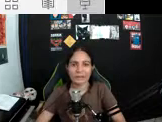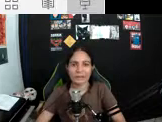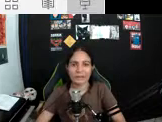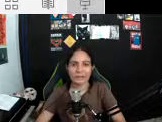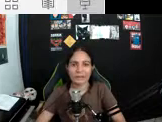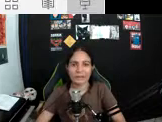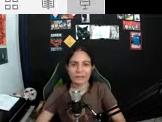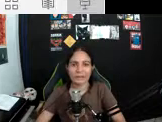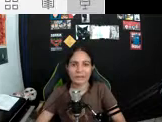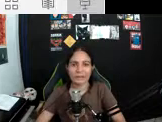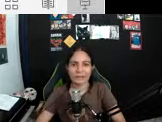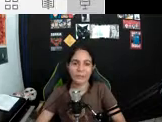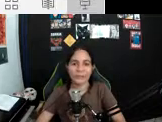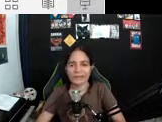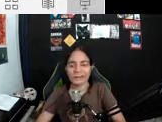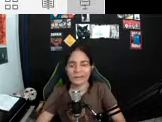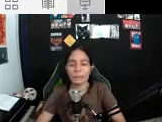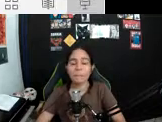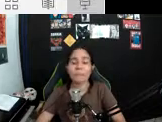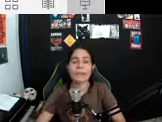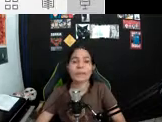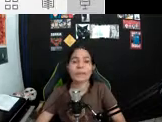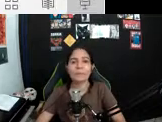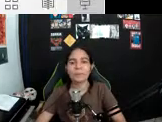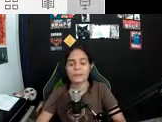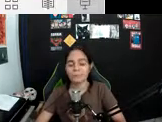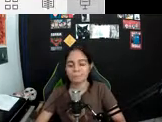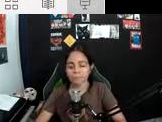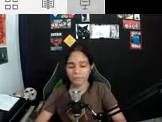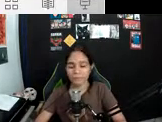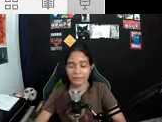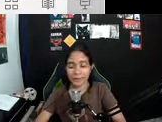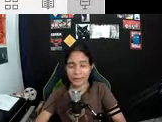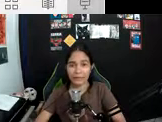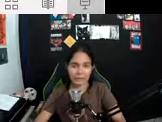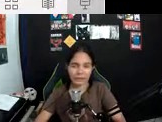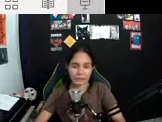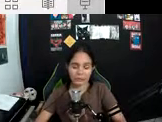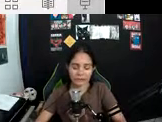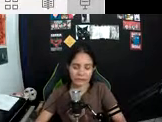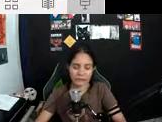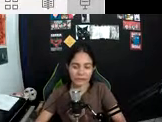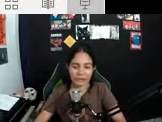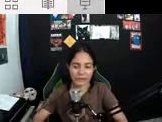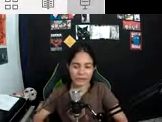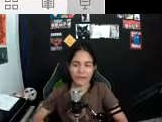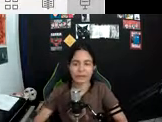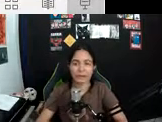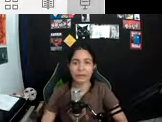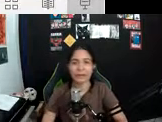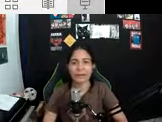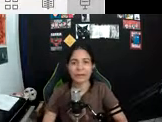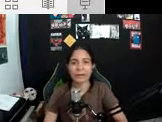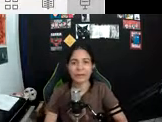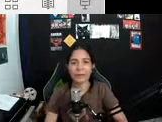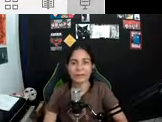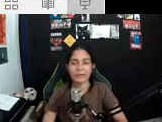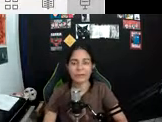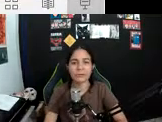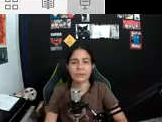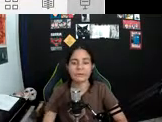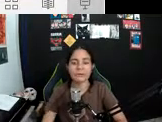cuidados necessários, no caso, para prevenção, e também diversos outros setores que a gente está vendo que o país